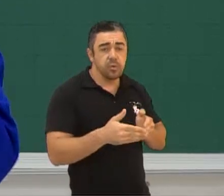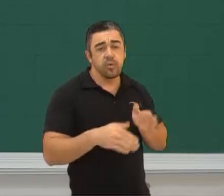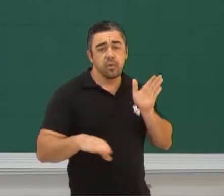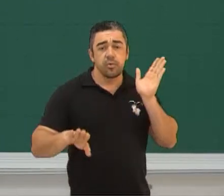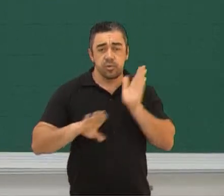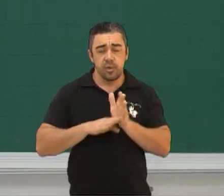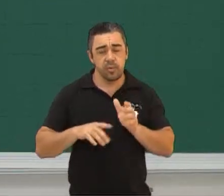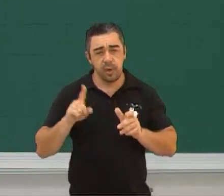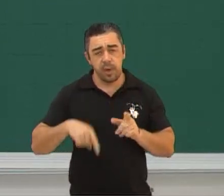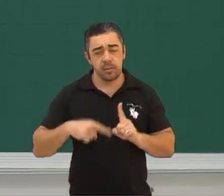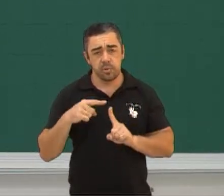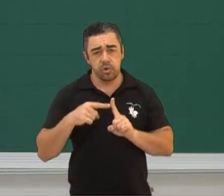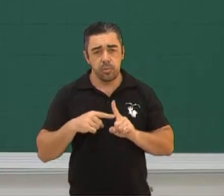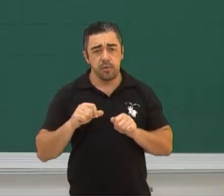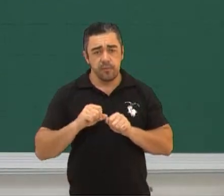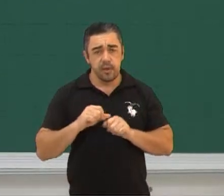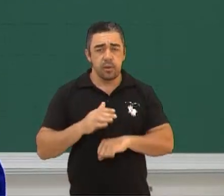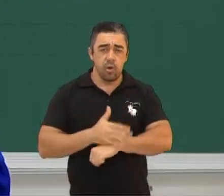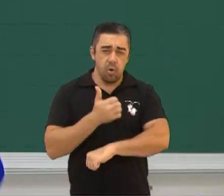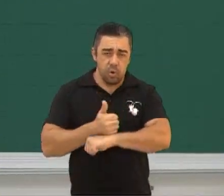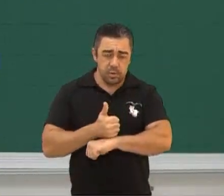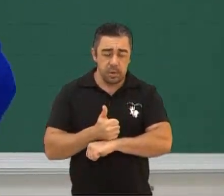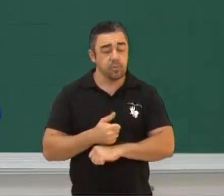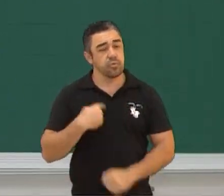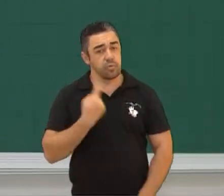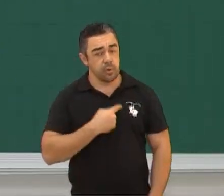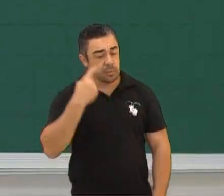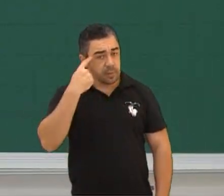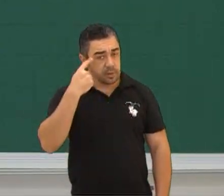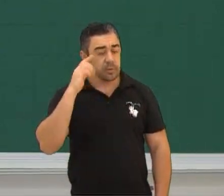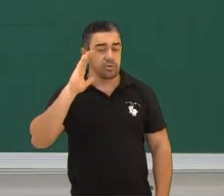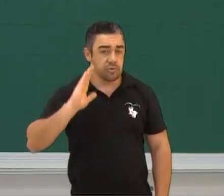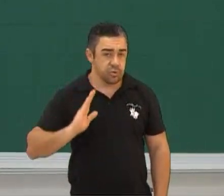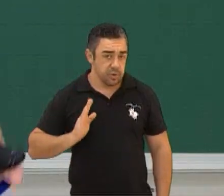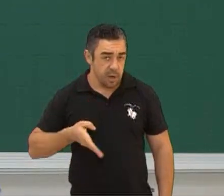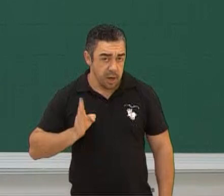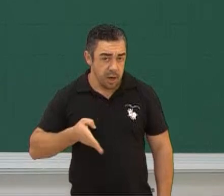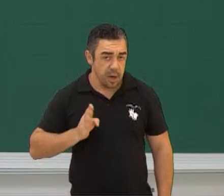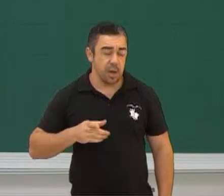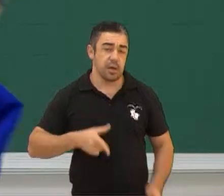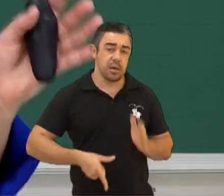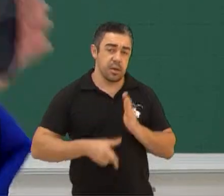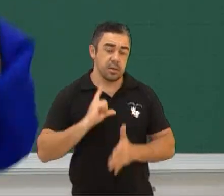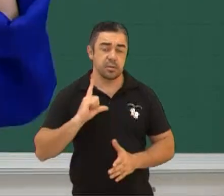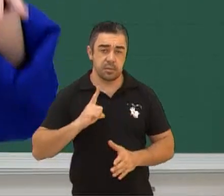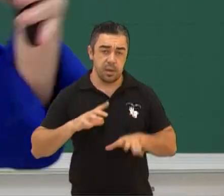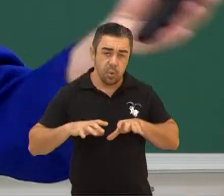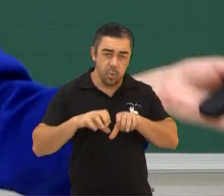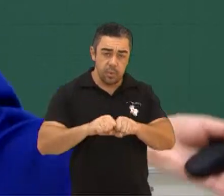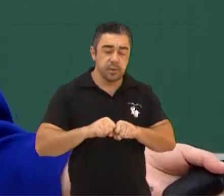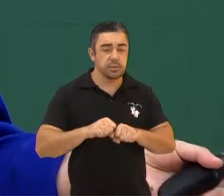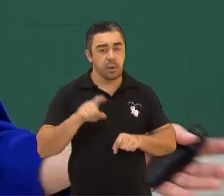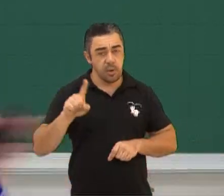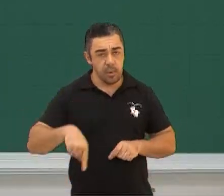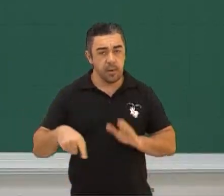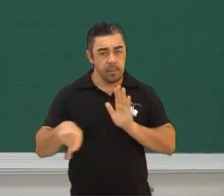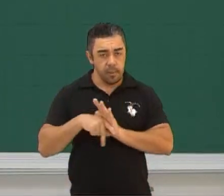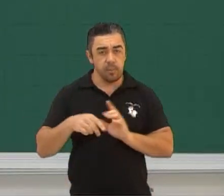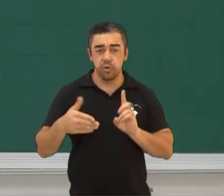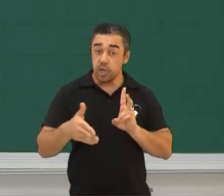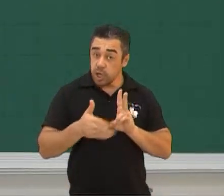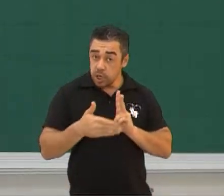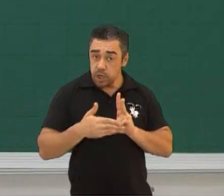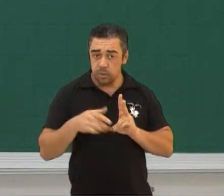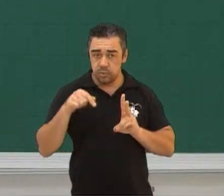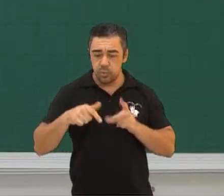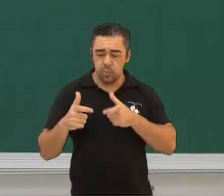tipo de colonização. Porque nós temos que refletir que já tínhamos a ocupação feita pelos povos nativos da região. Então,